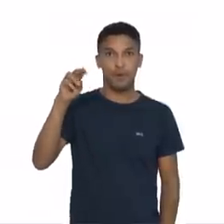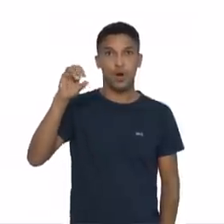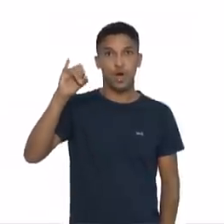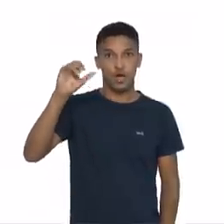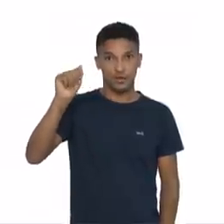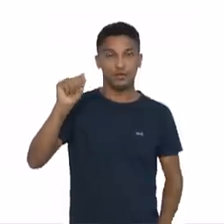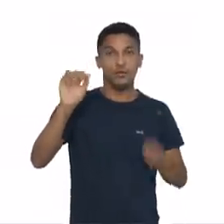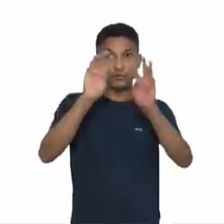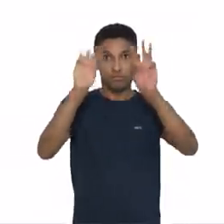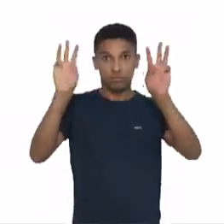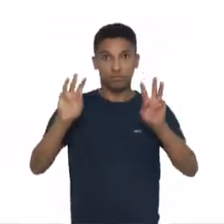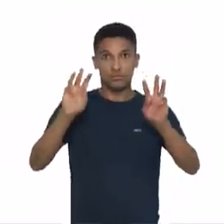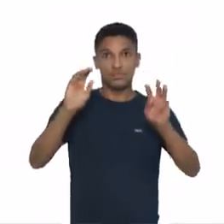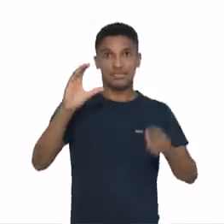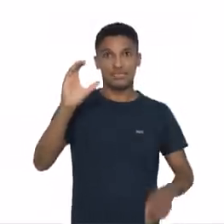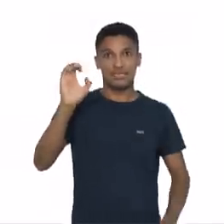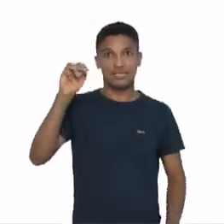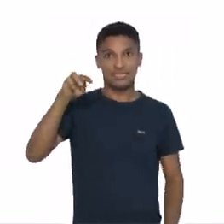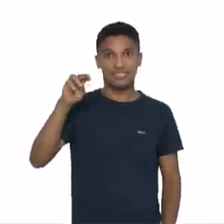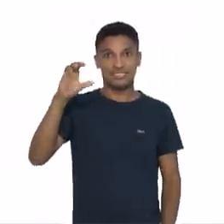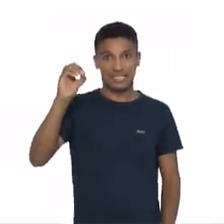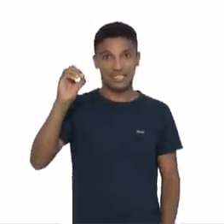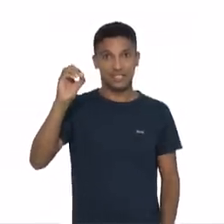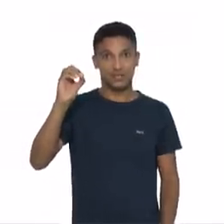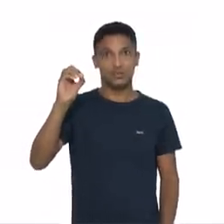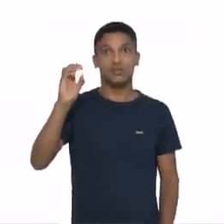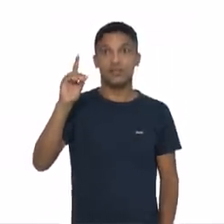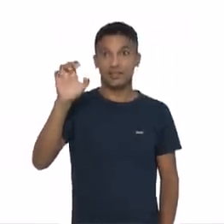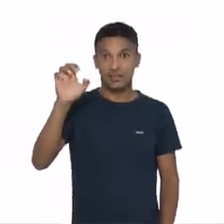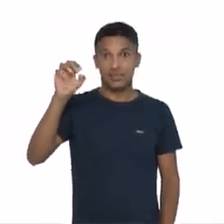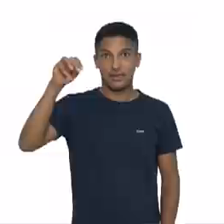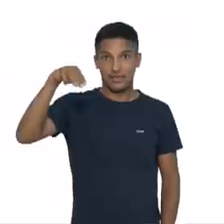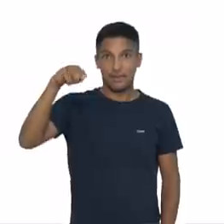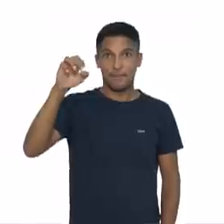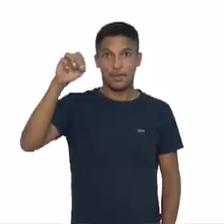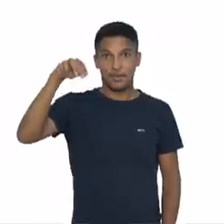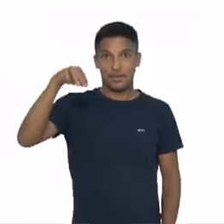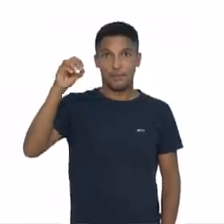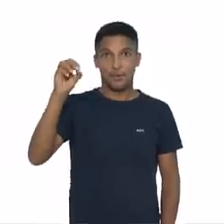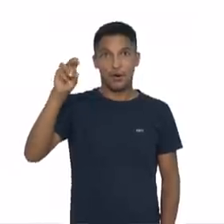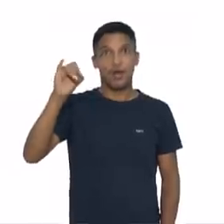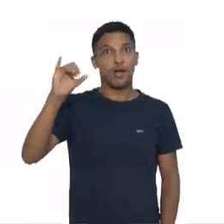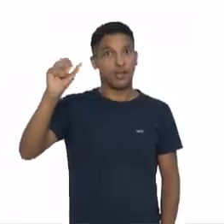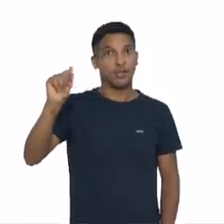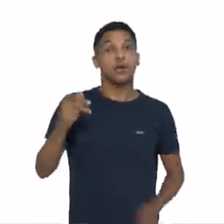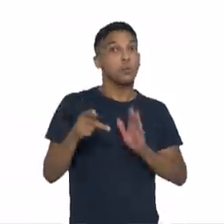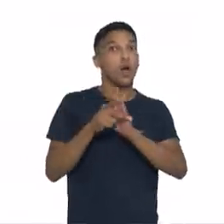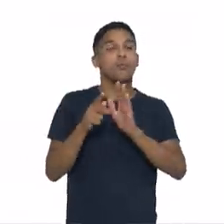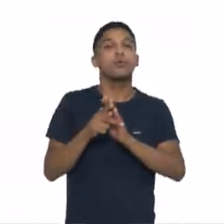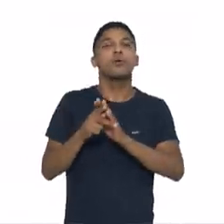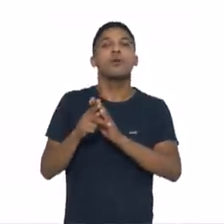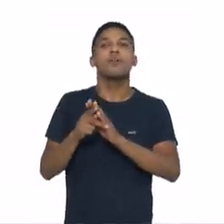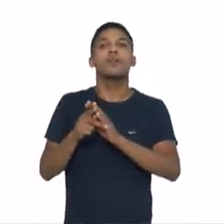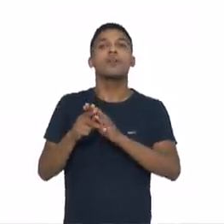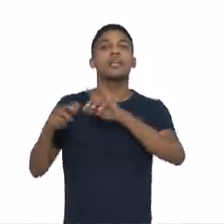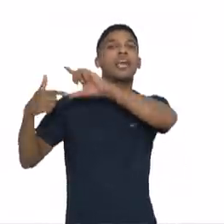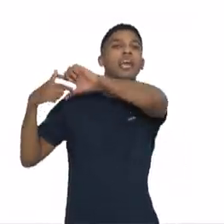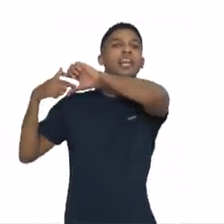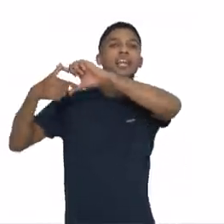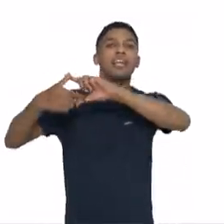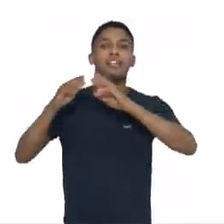encontramos peças de vestuário, objetos usados em apresentações e fotos sobre espetáculos